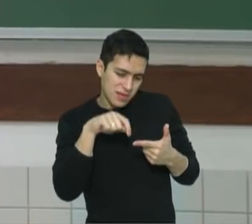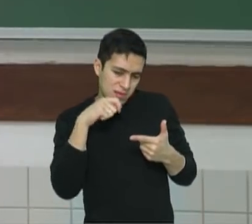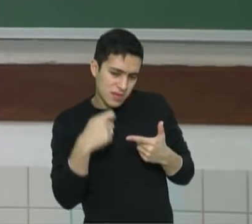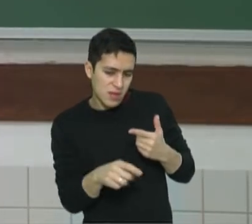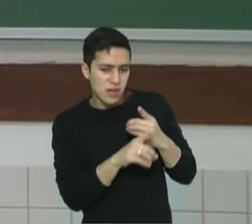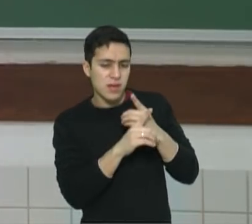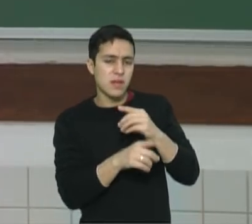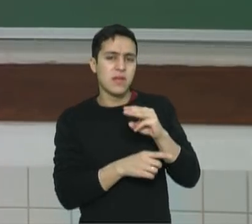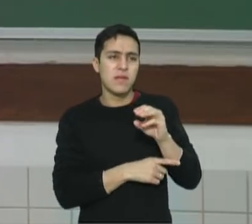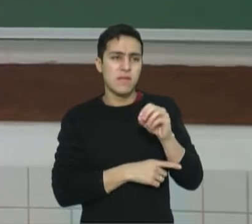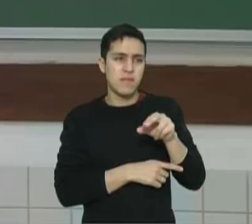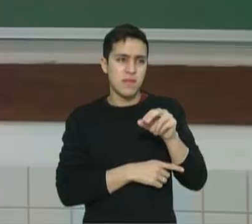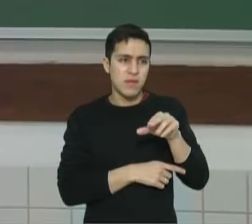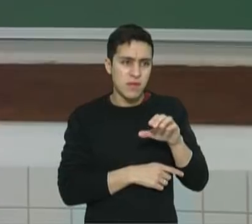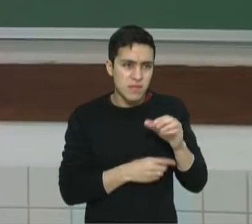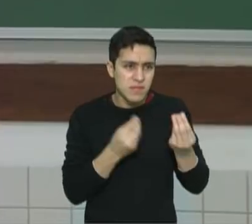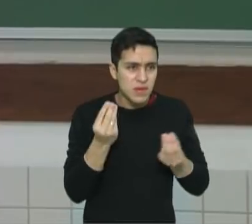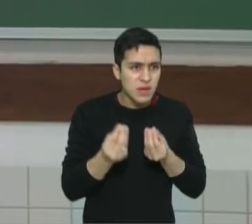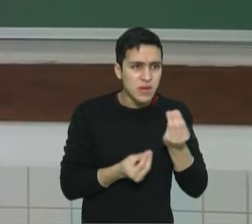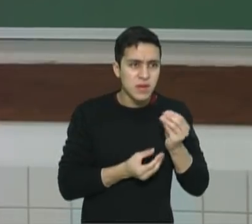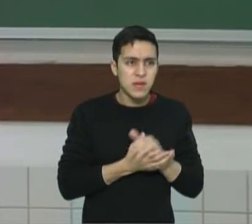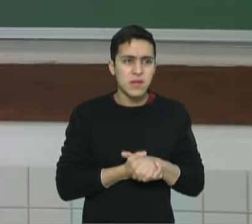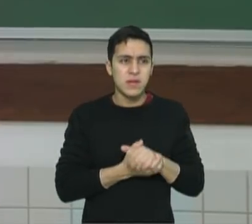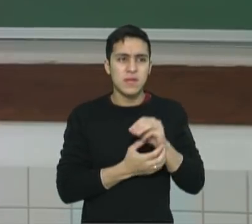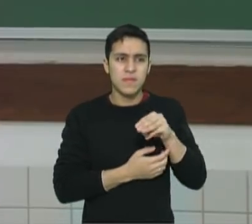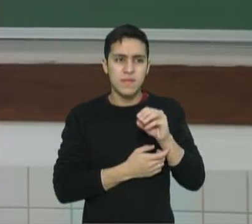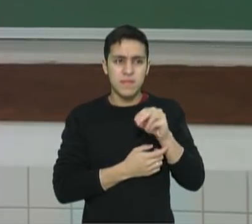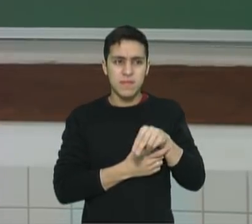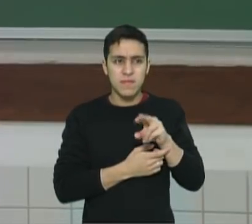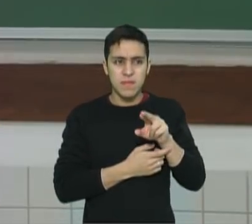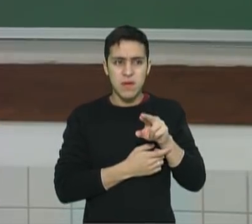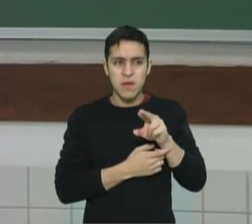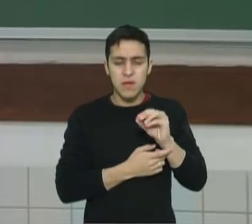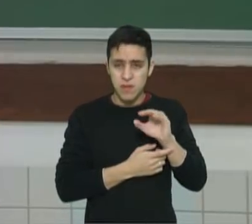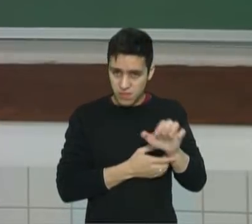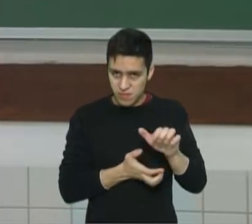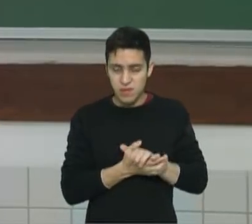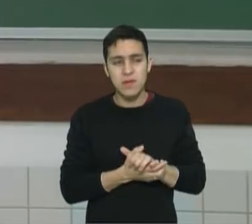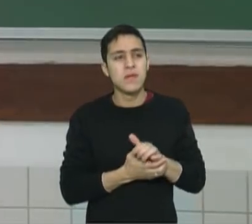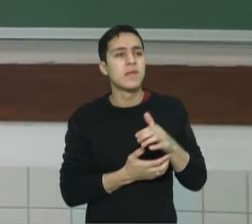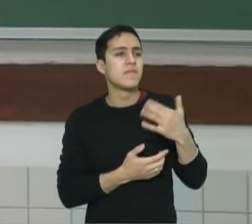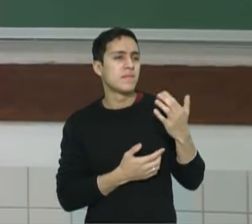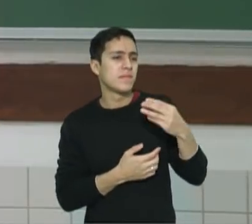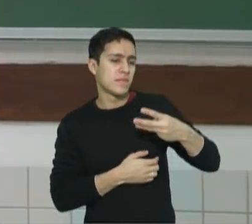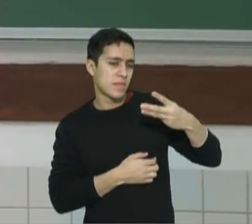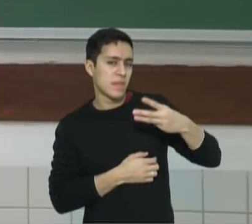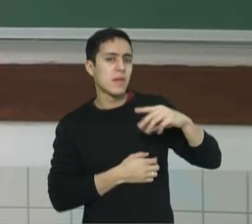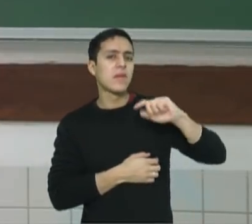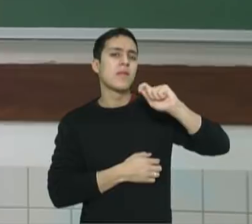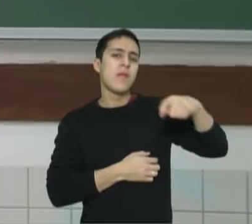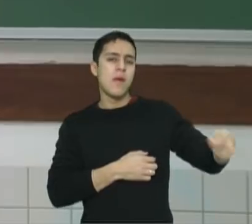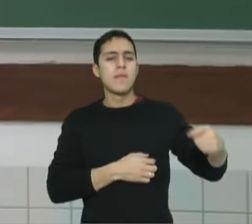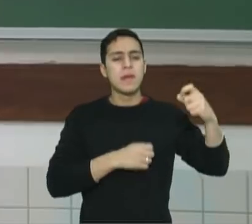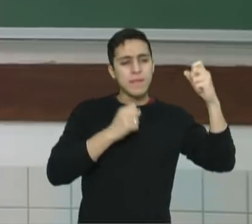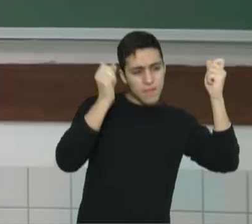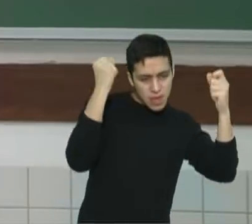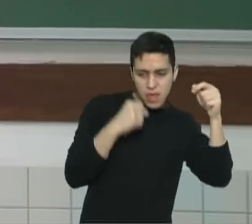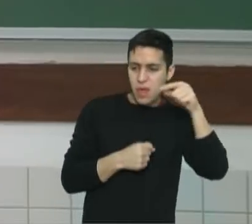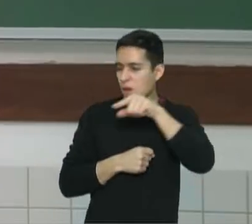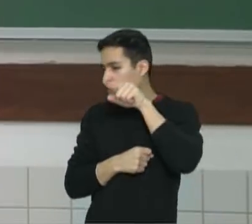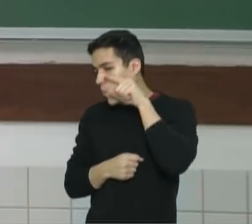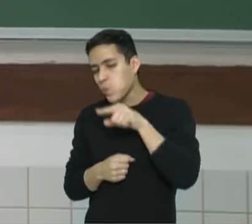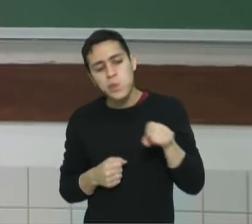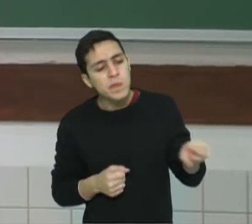doutrina Monroe, como é que ela é verdadeira ou falsa, tem que ler com atenção a frase. Na terceira, vai falar sobre a questão de México e Estados Unidos, o